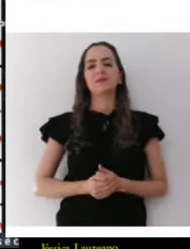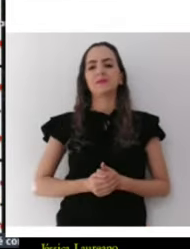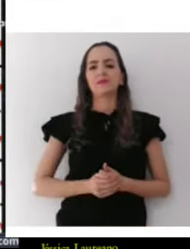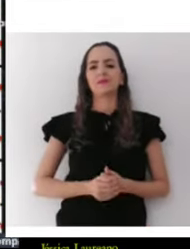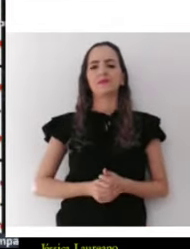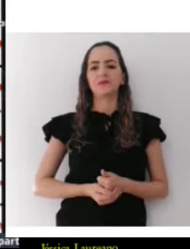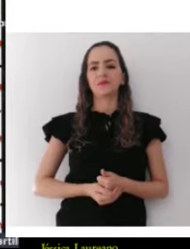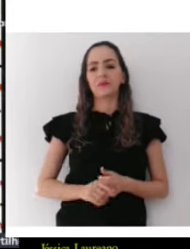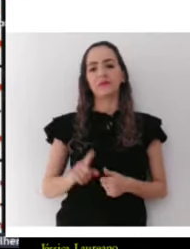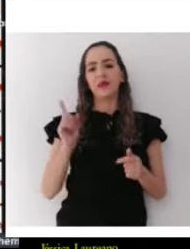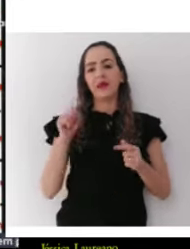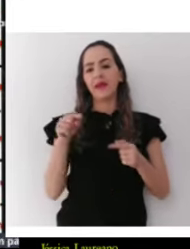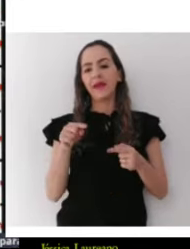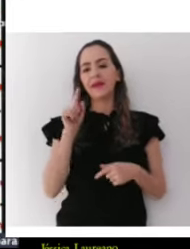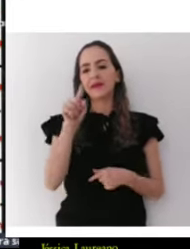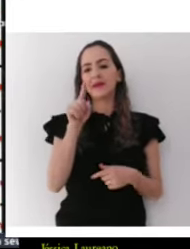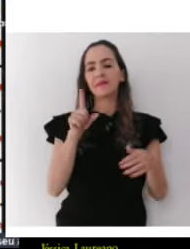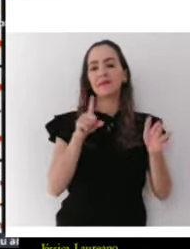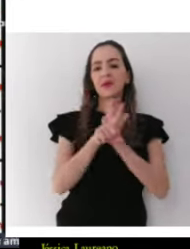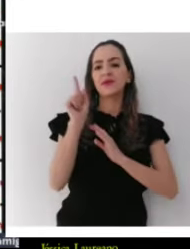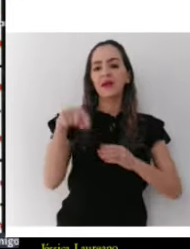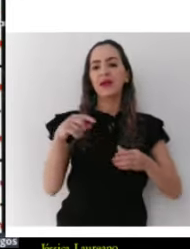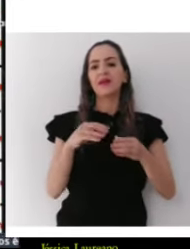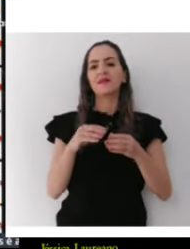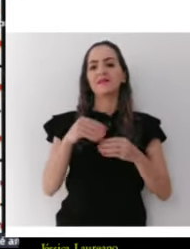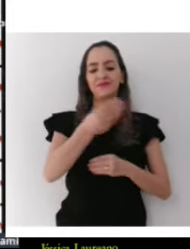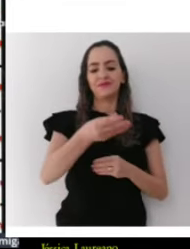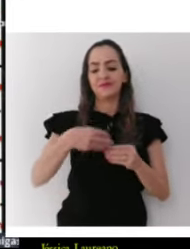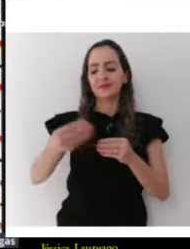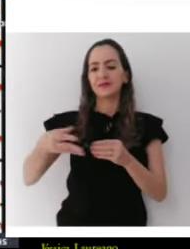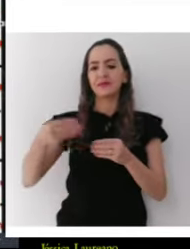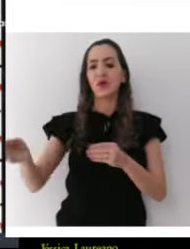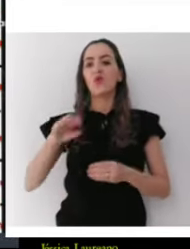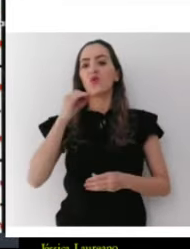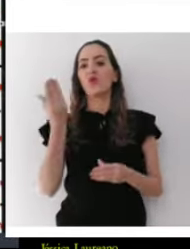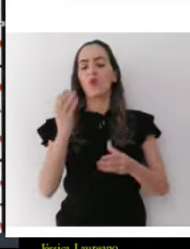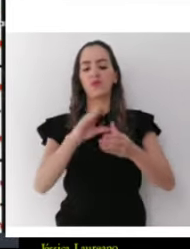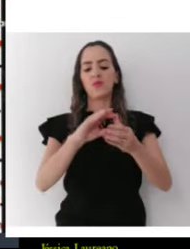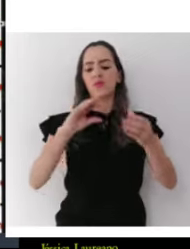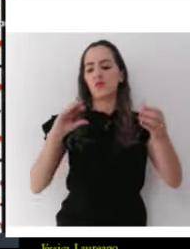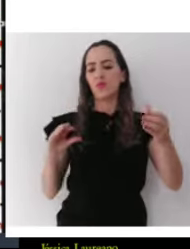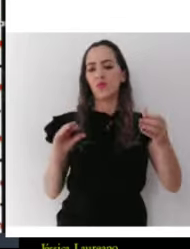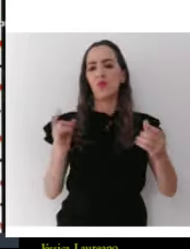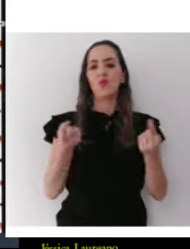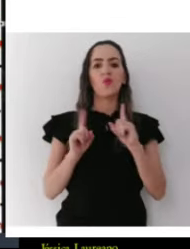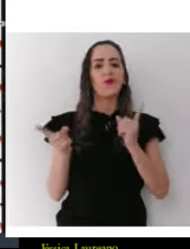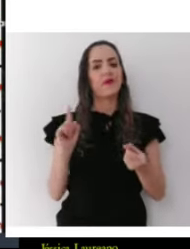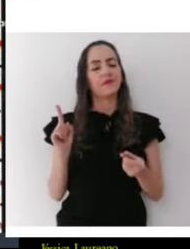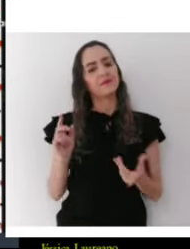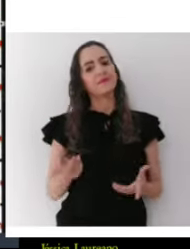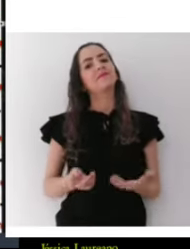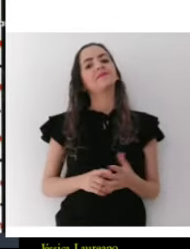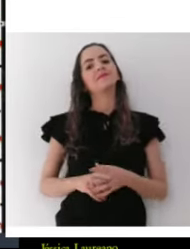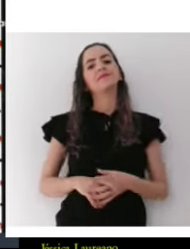o problema é de distribuição ou de cotação. Quero ver quem me diz, porque a depender do problema, a estratégia